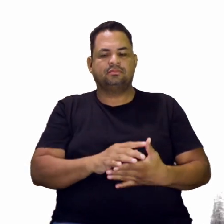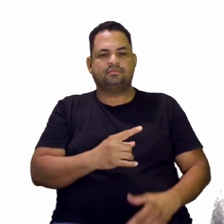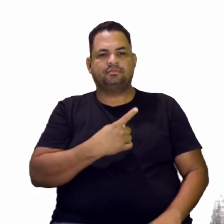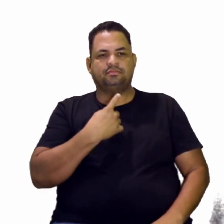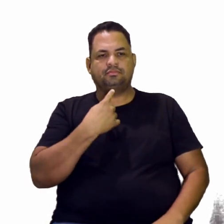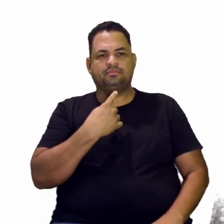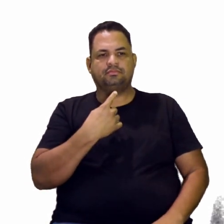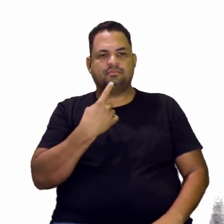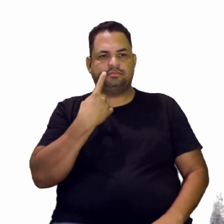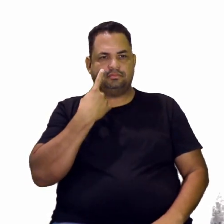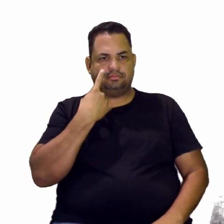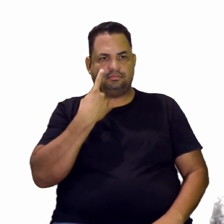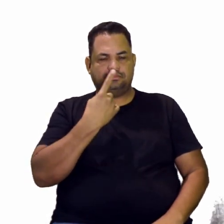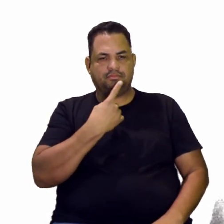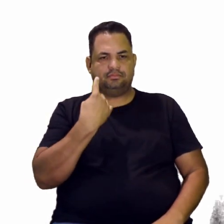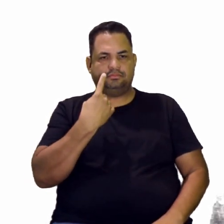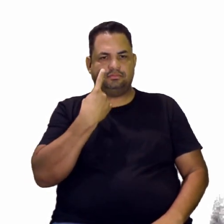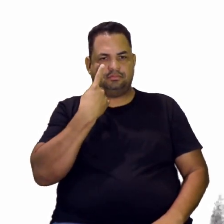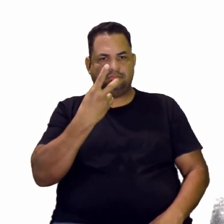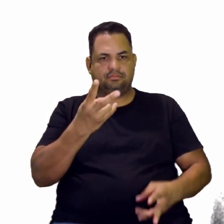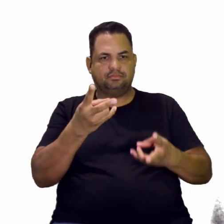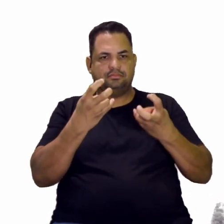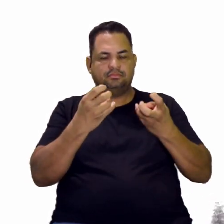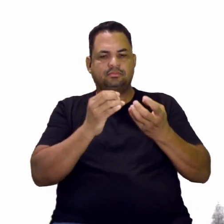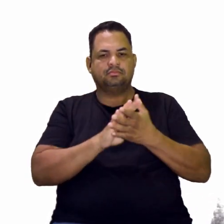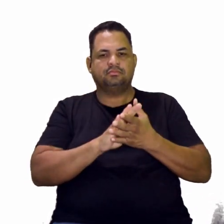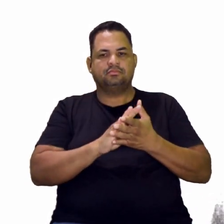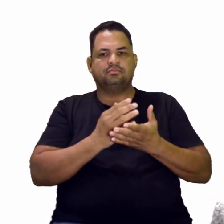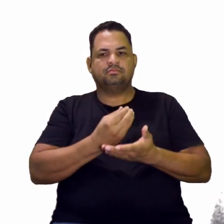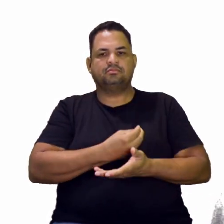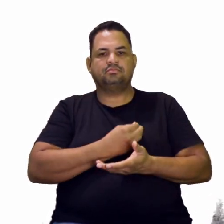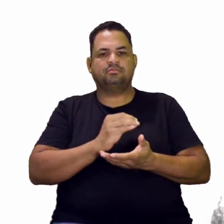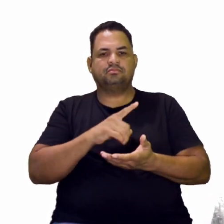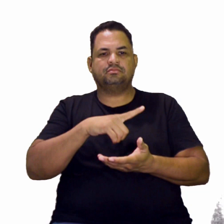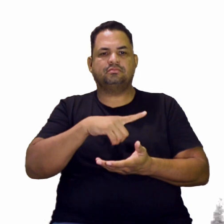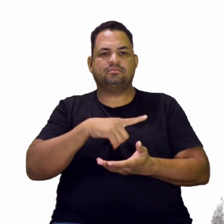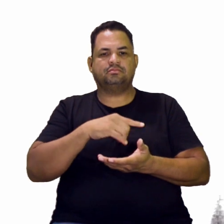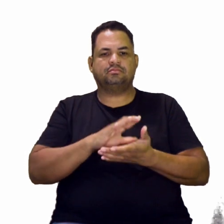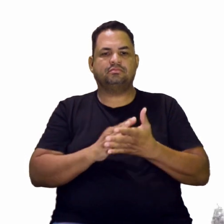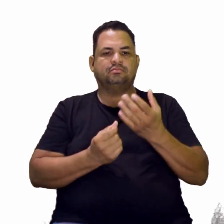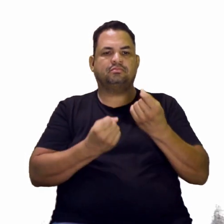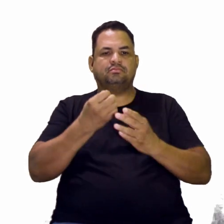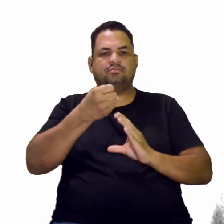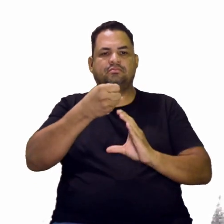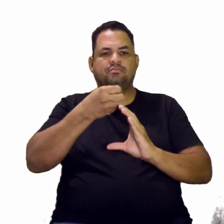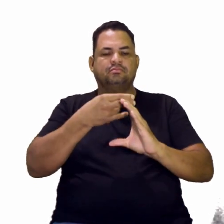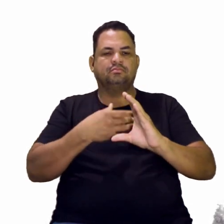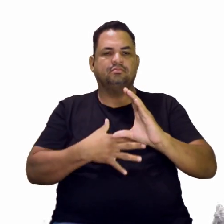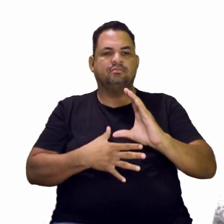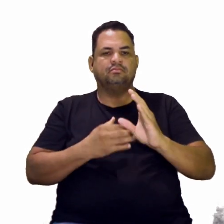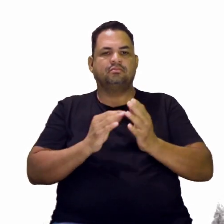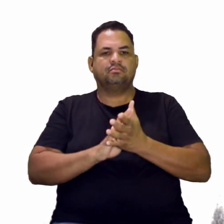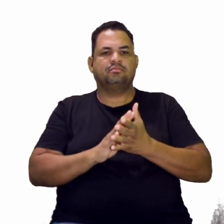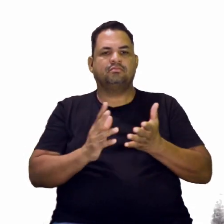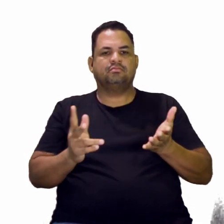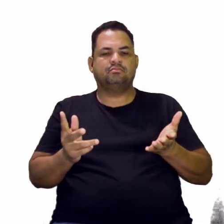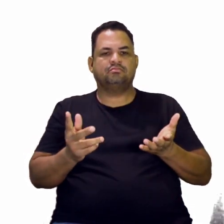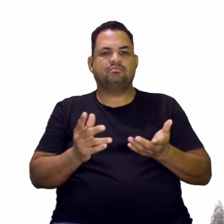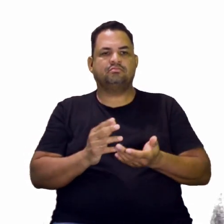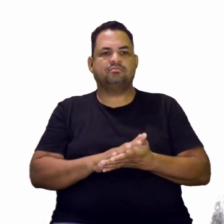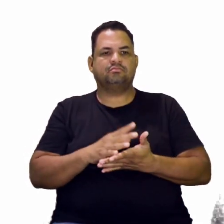que os seres vivos, eles possuem algumas características que são